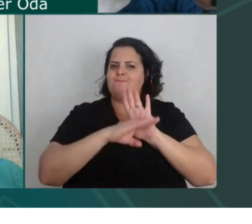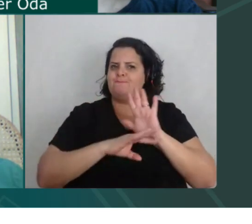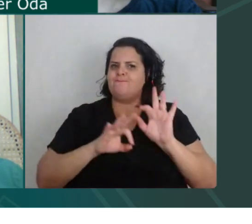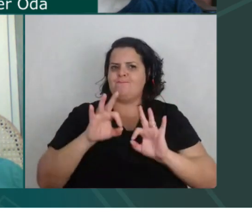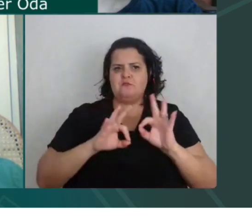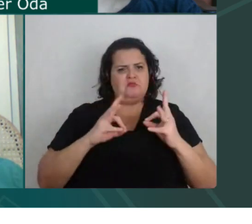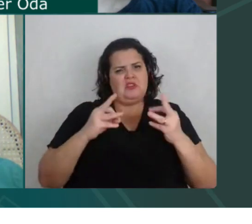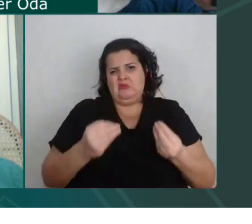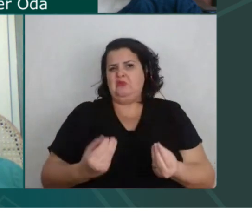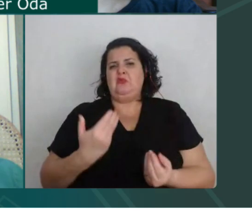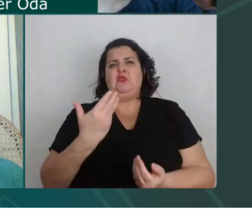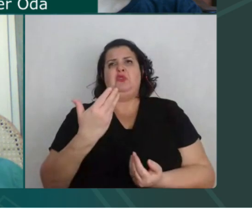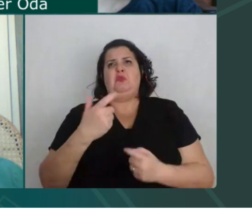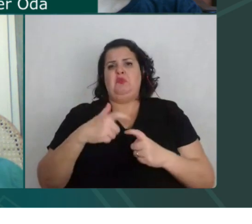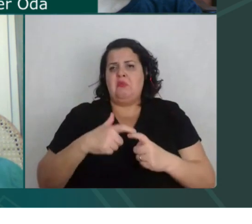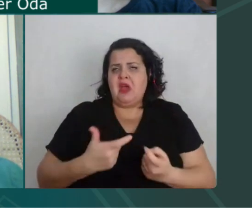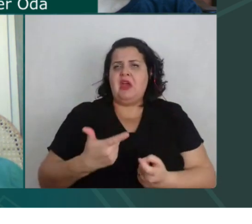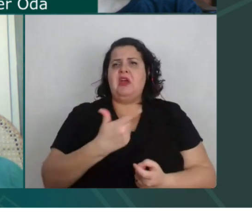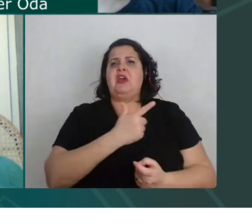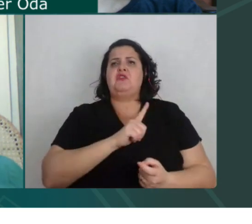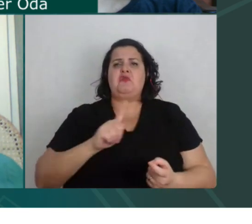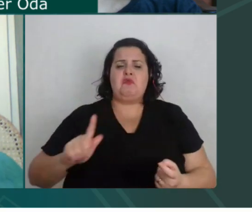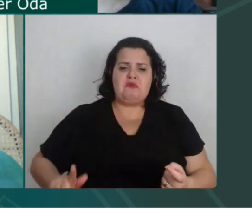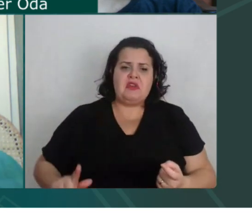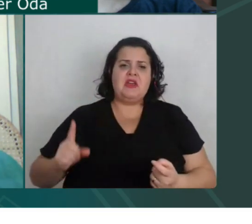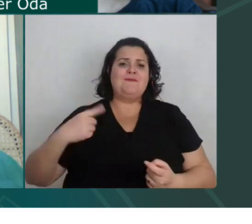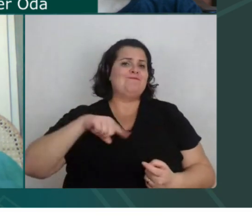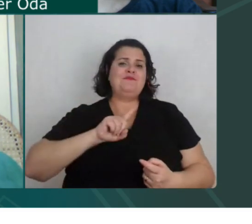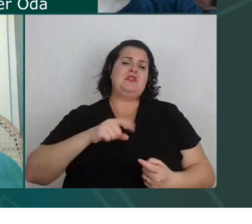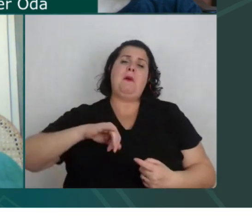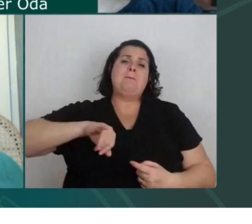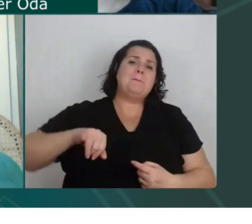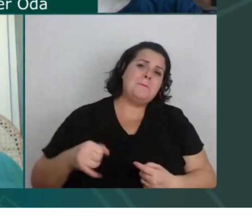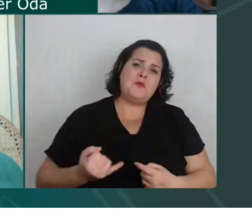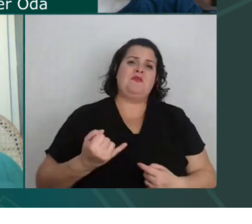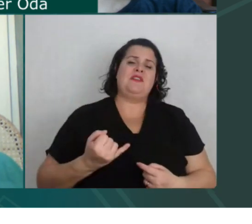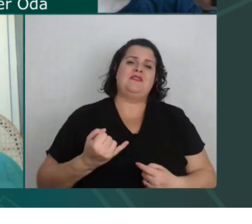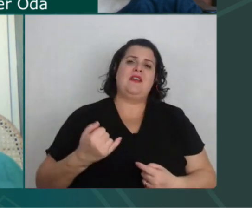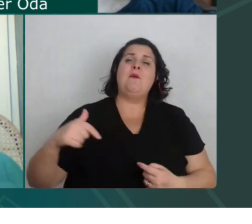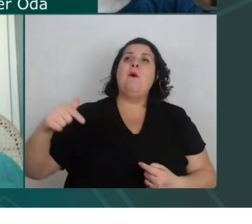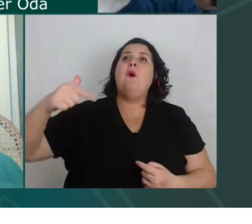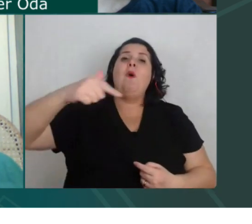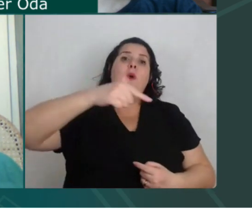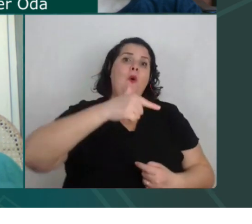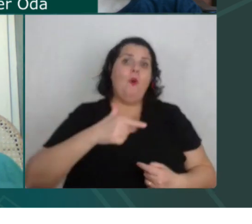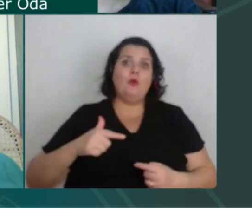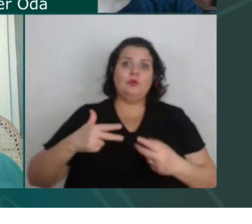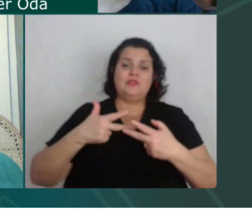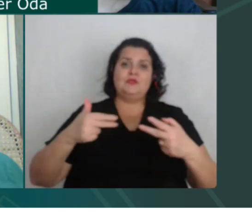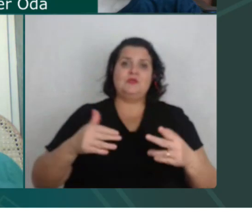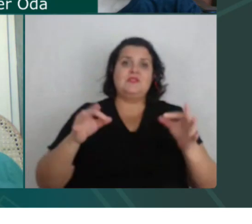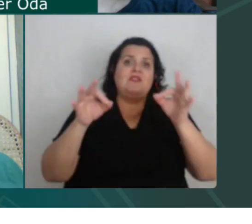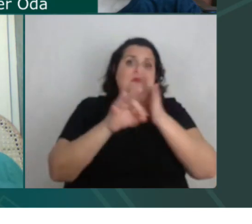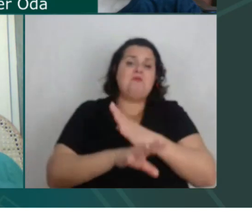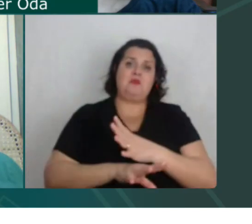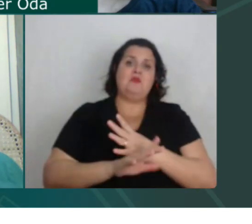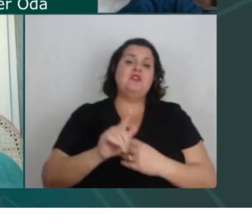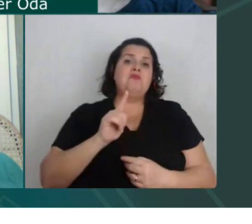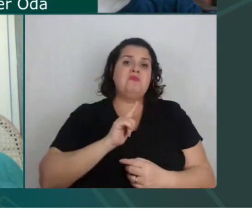E deixamos de aproveitar redes que estavam instaladas. Nós temos uma rede de genotipagem,